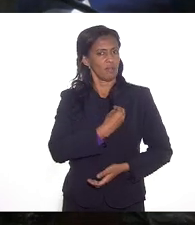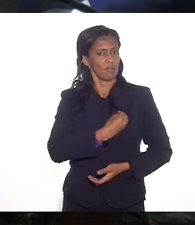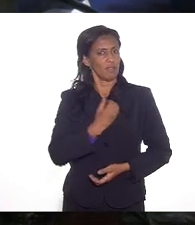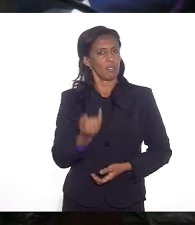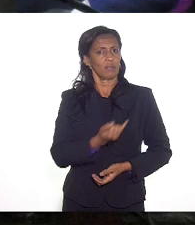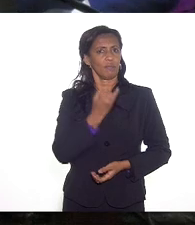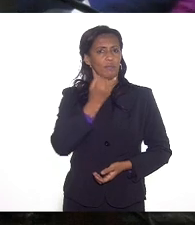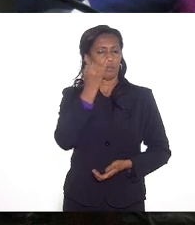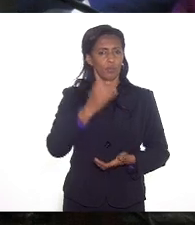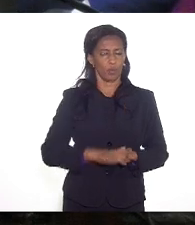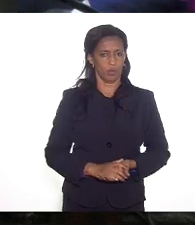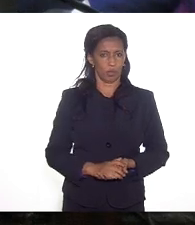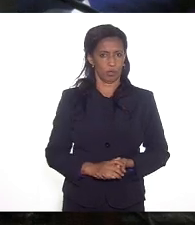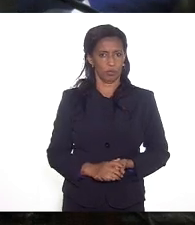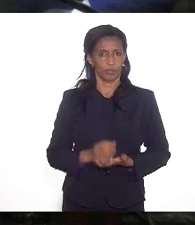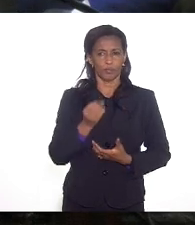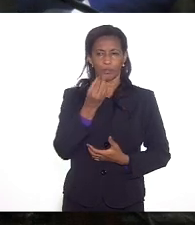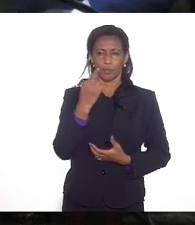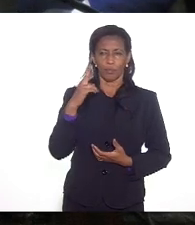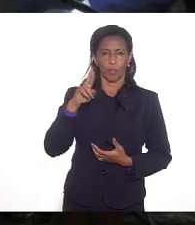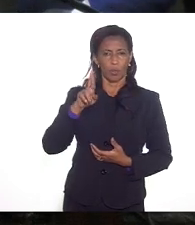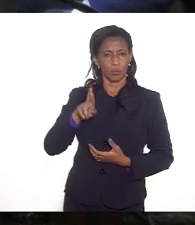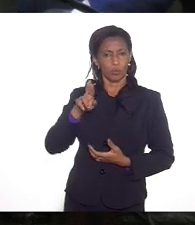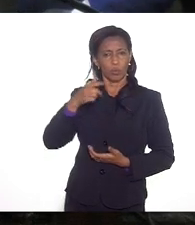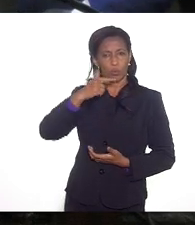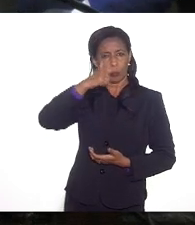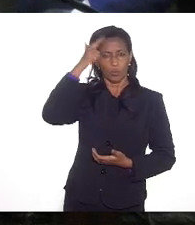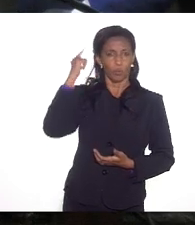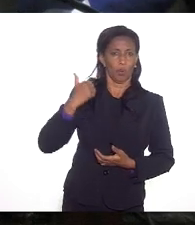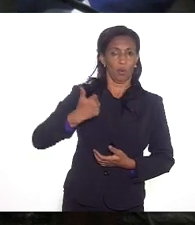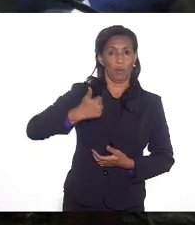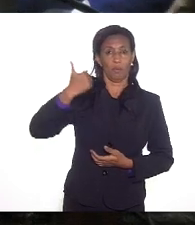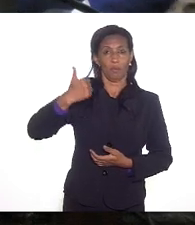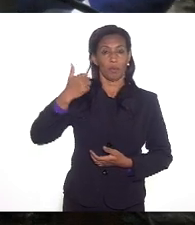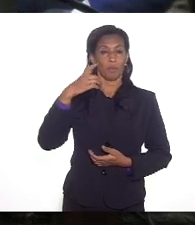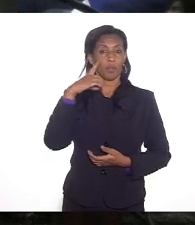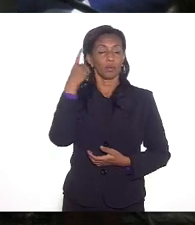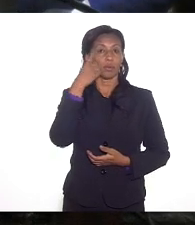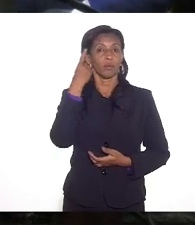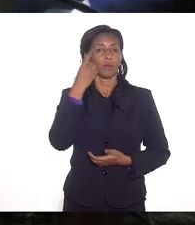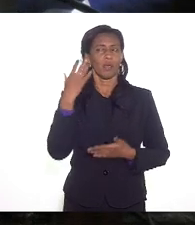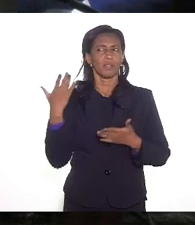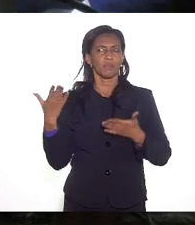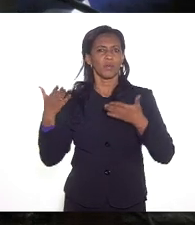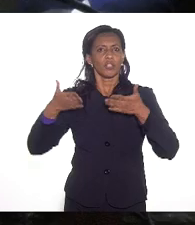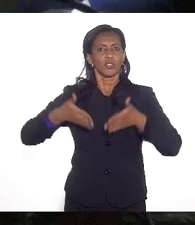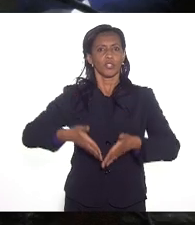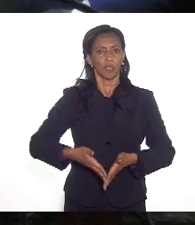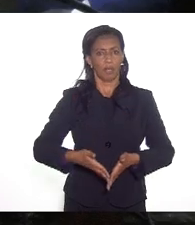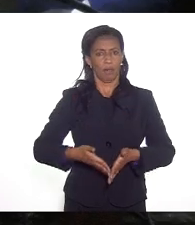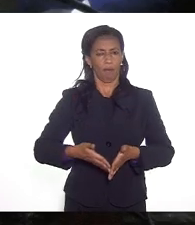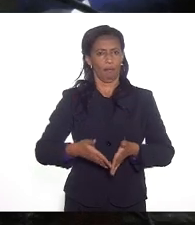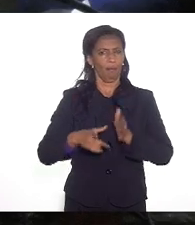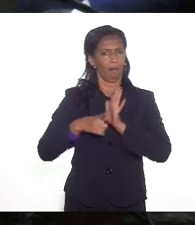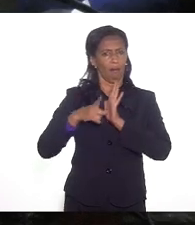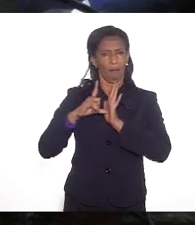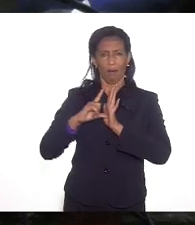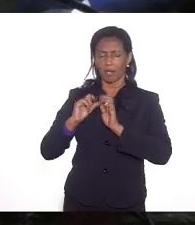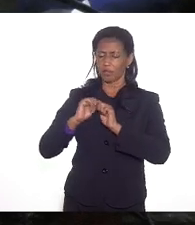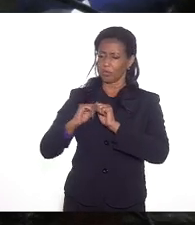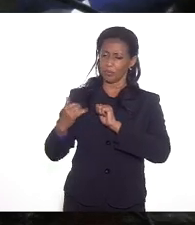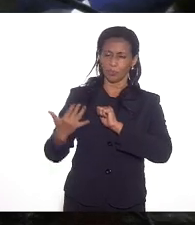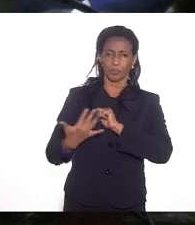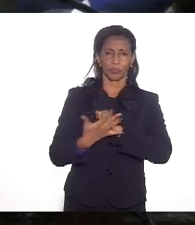importante do todo escola é o primeiro Deputado sempre chegar nessa casa antes da